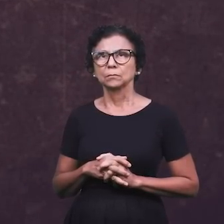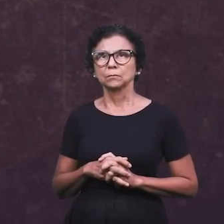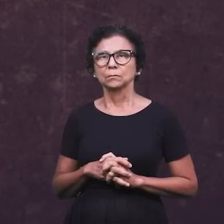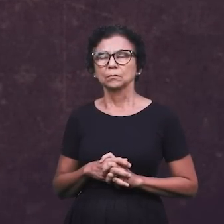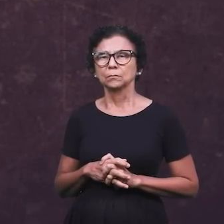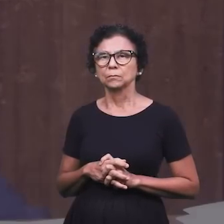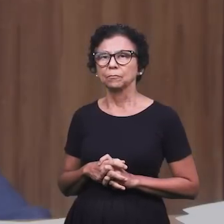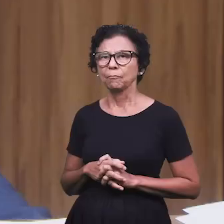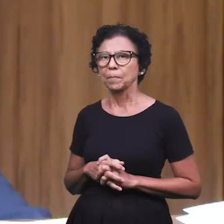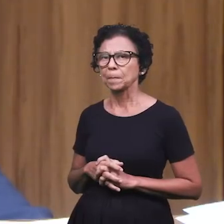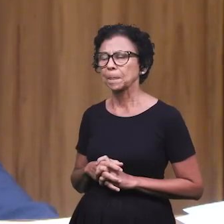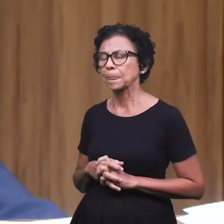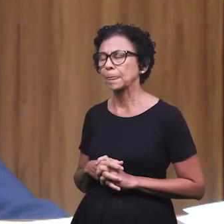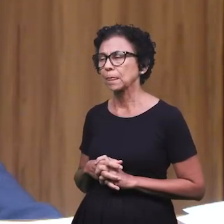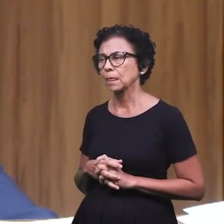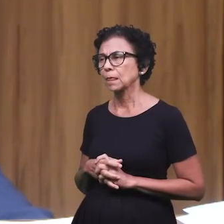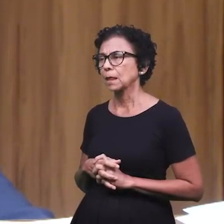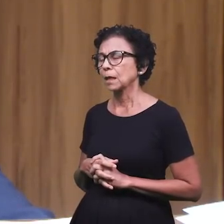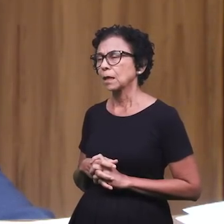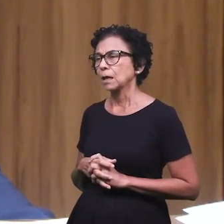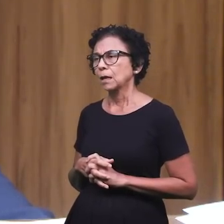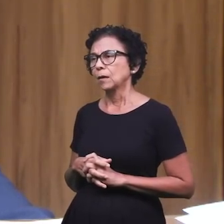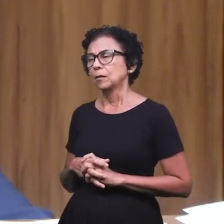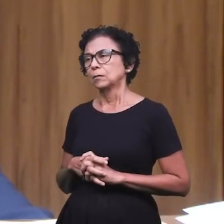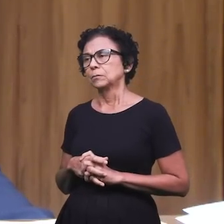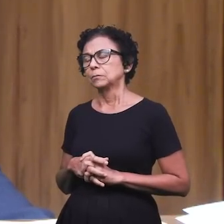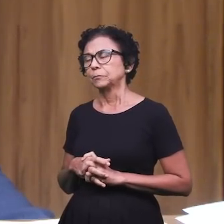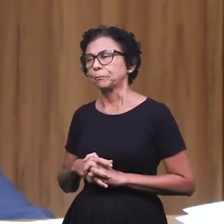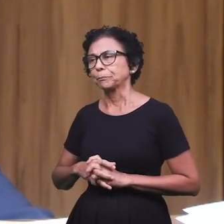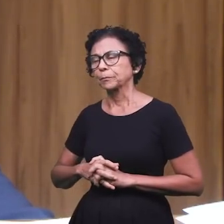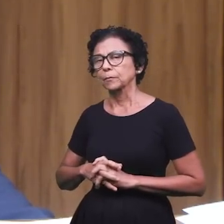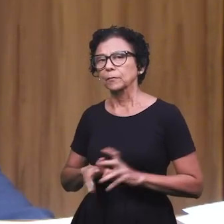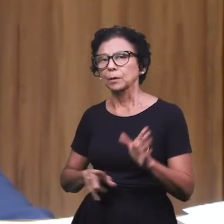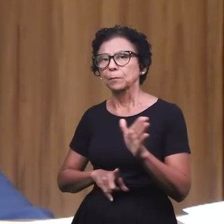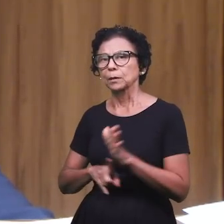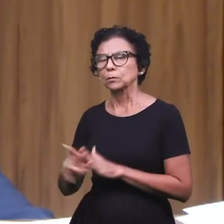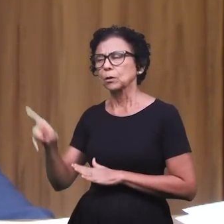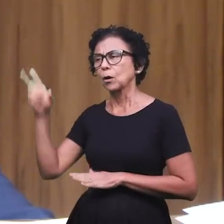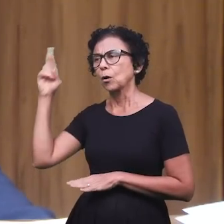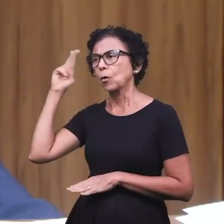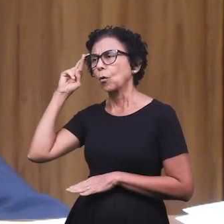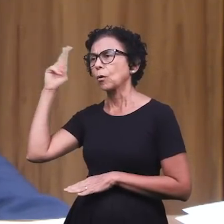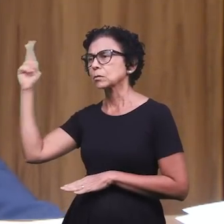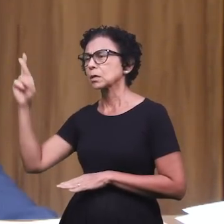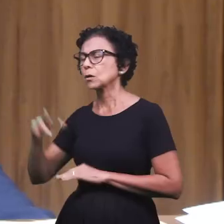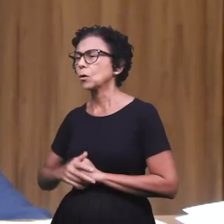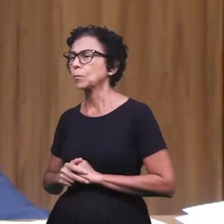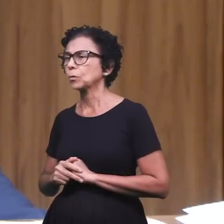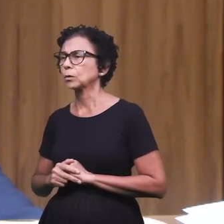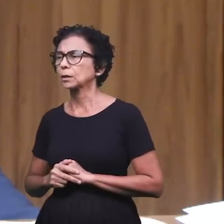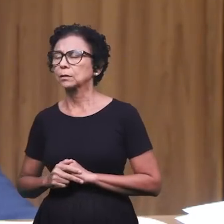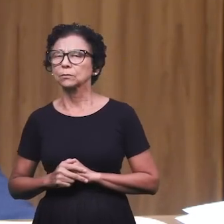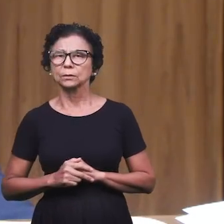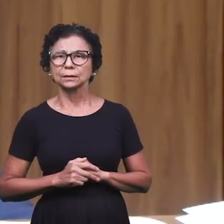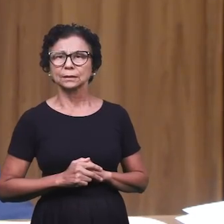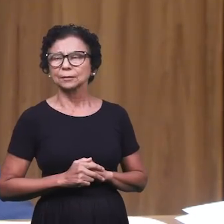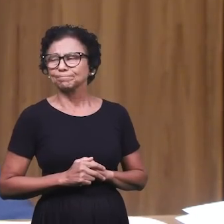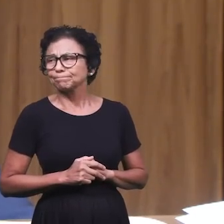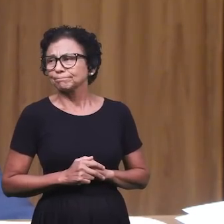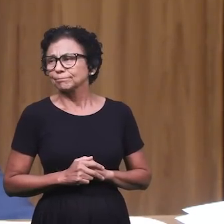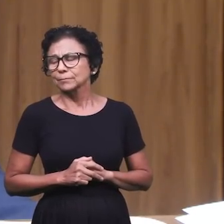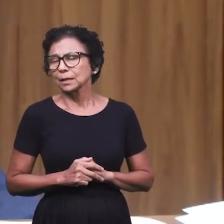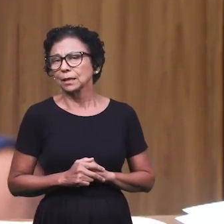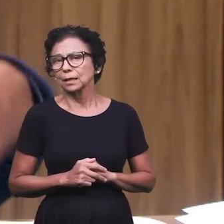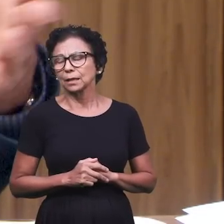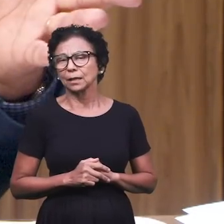ao mundo? É porque Jesus, na verdade, é o mundo, não preocupou em manifestar para o mundo, não. O mundo, né, é